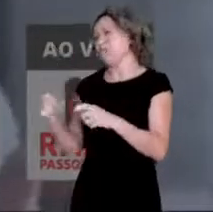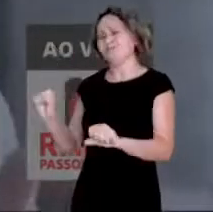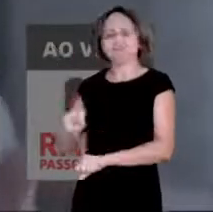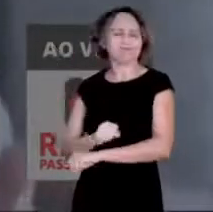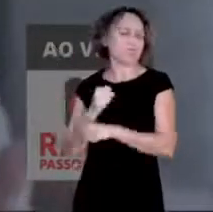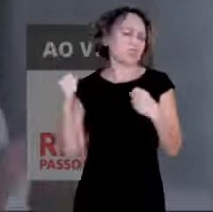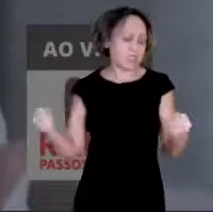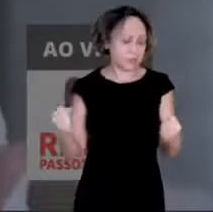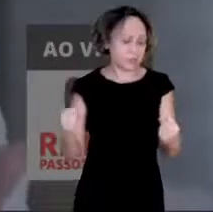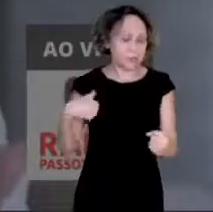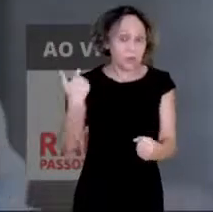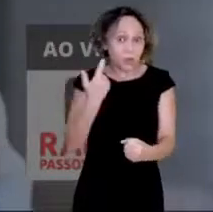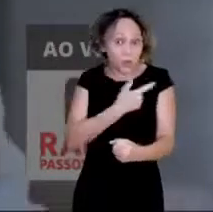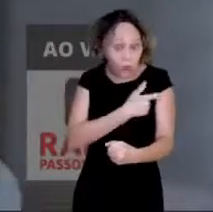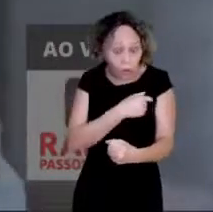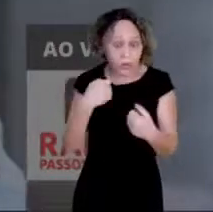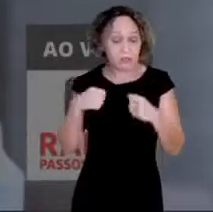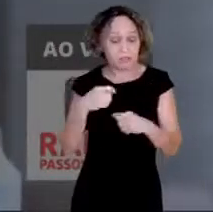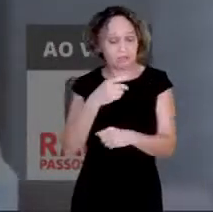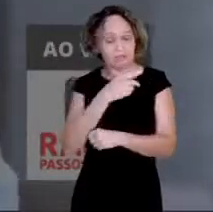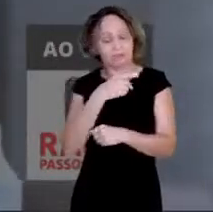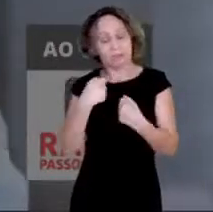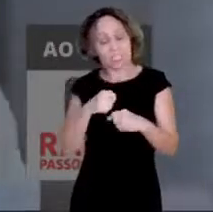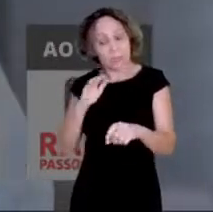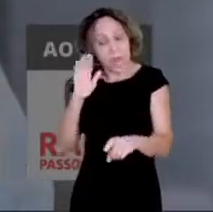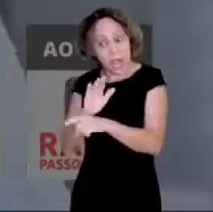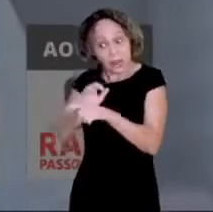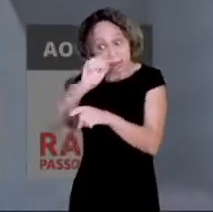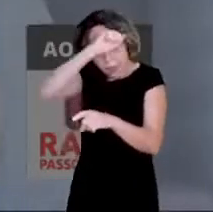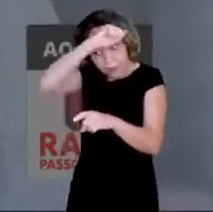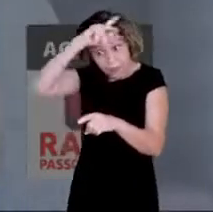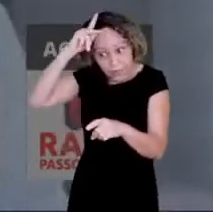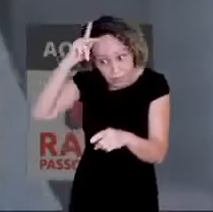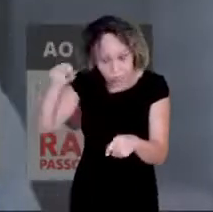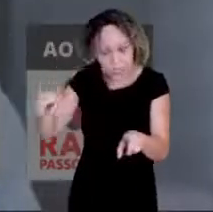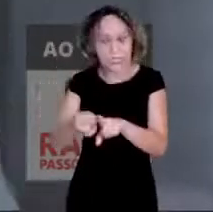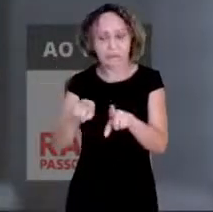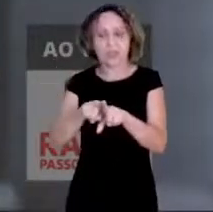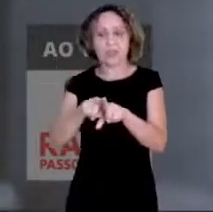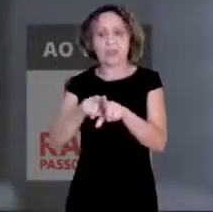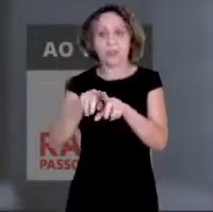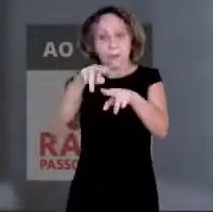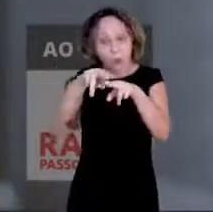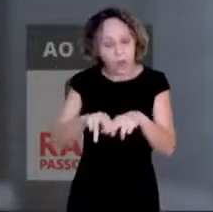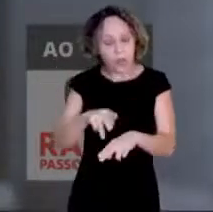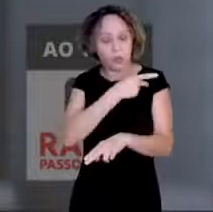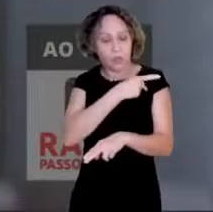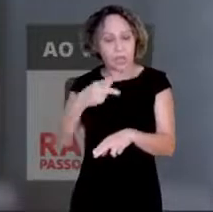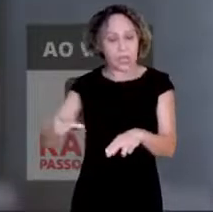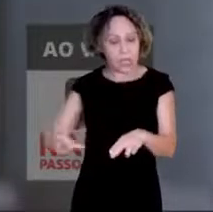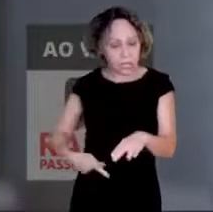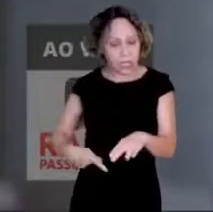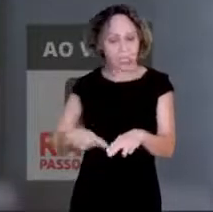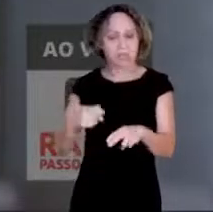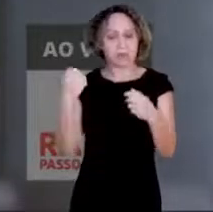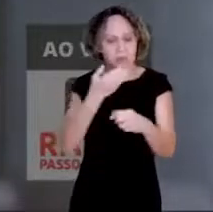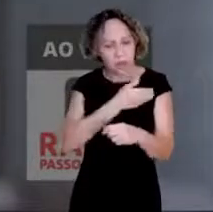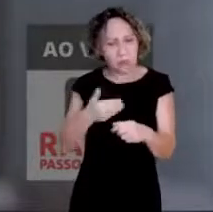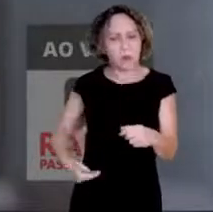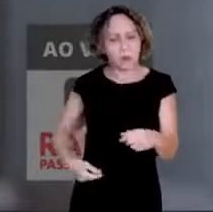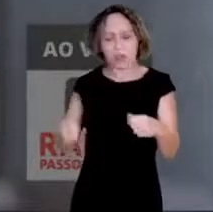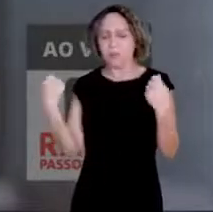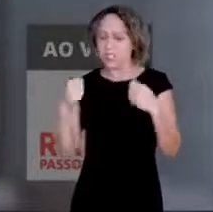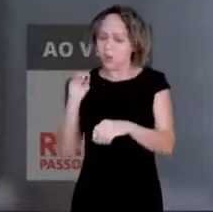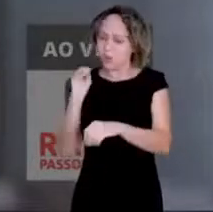fazer. Então é simples. Se a gente estabelecer essa harmonia, a gente vai ter mais facilidade